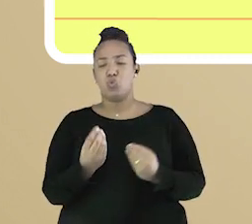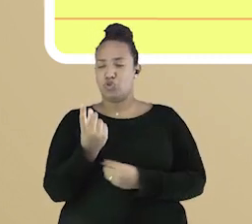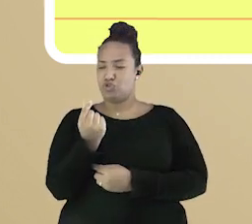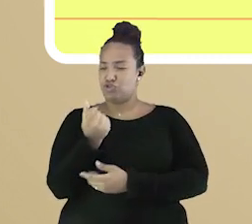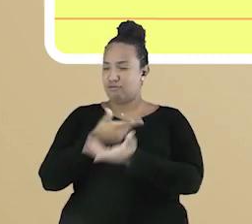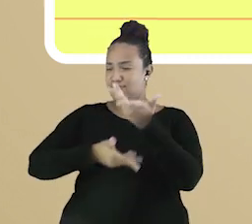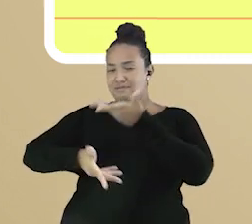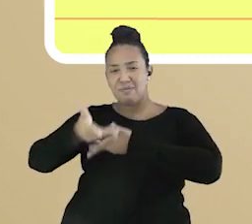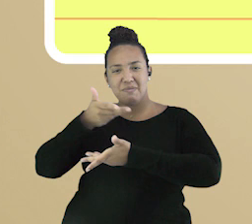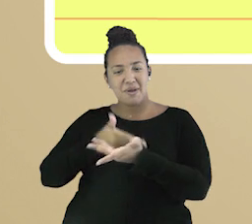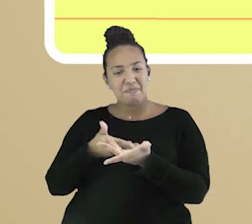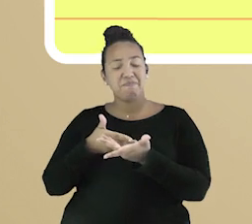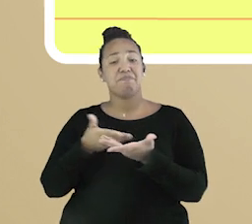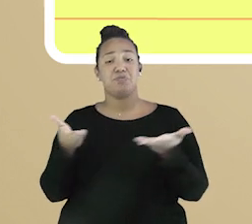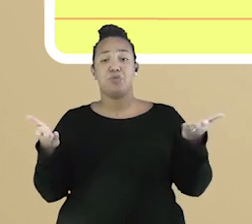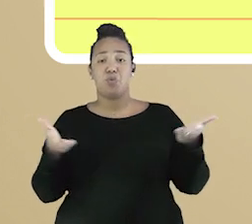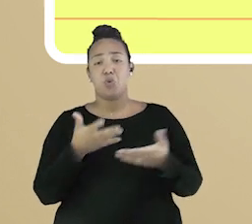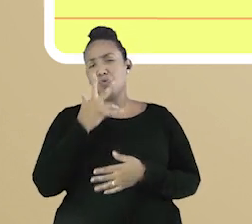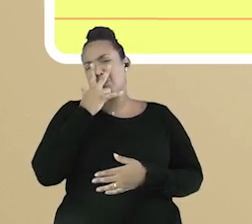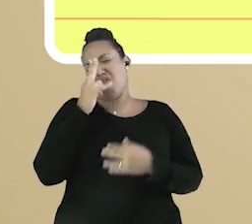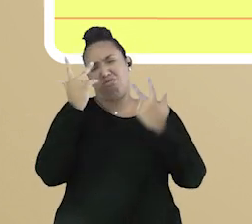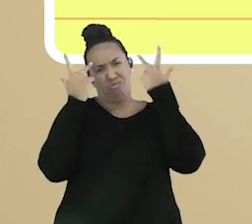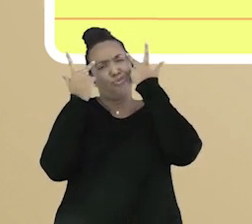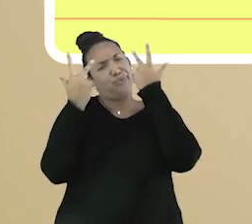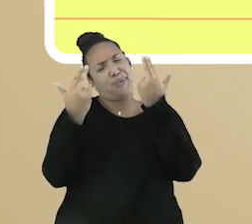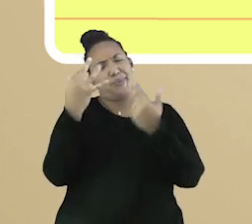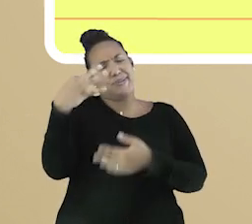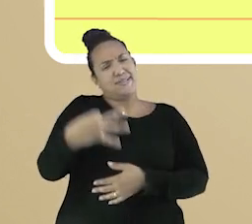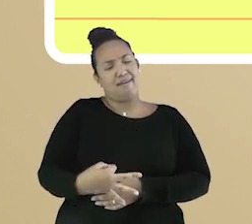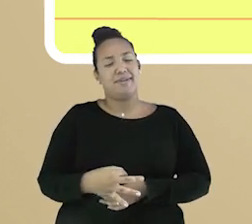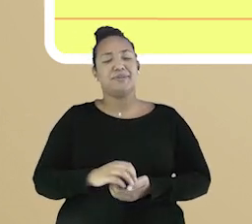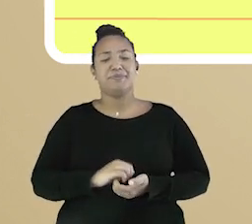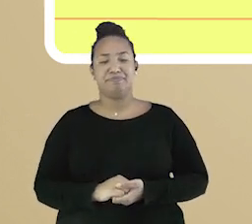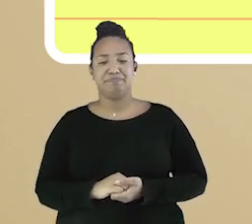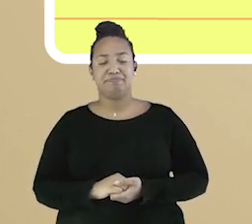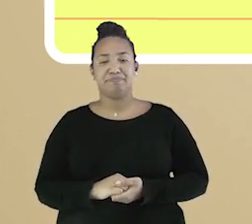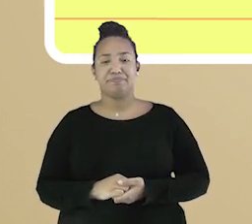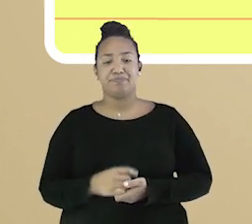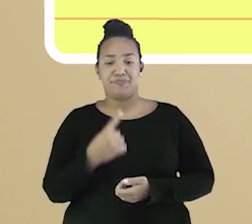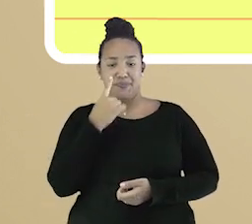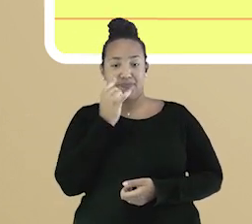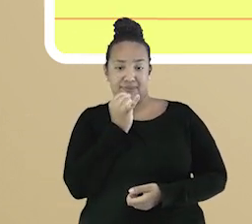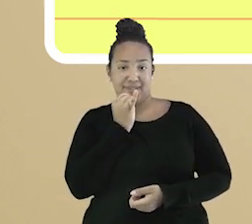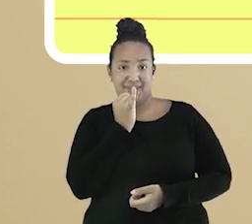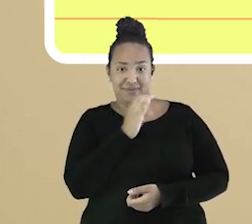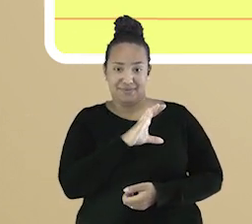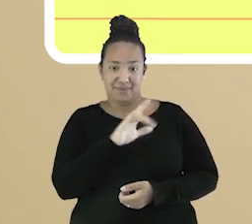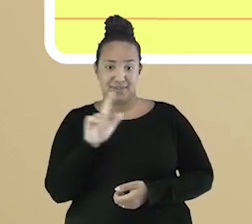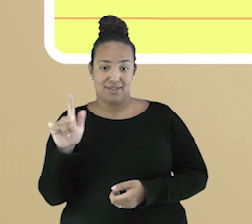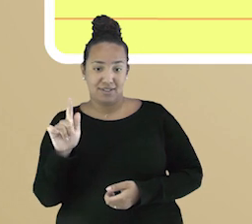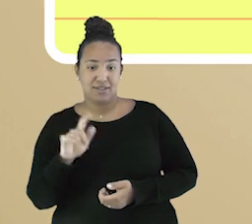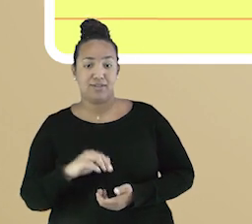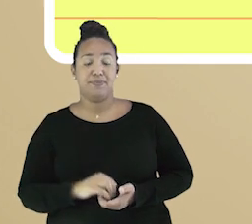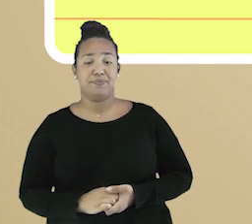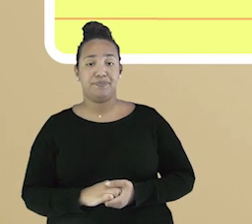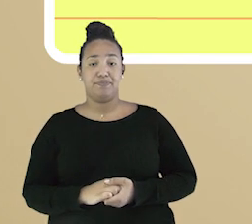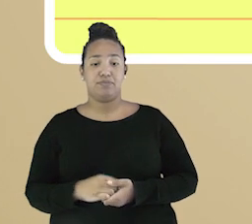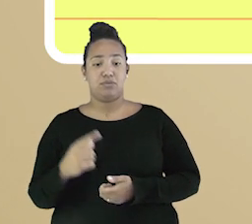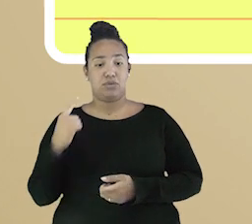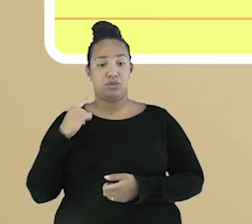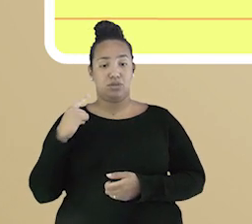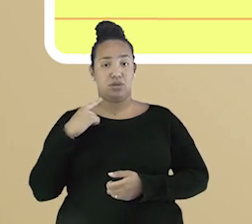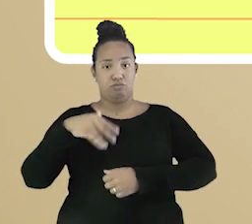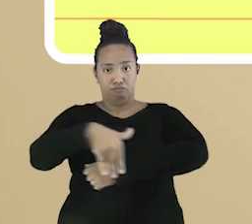dinheiro. Para nós, isso hoje parece muito comum, né? Usamos o exemplo aí de Campo Grande. Aqui temos